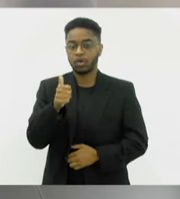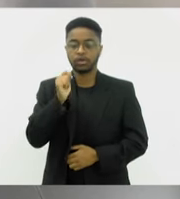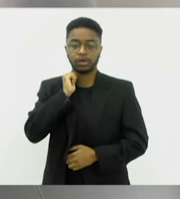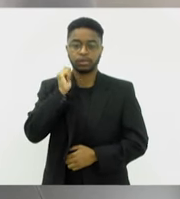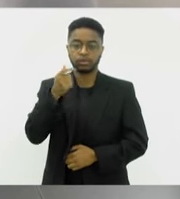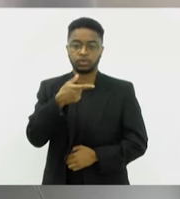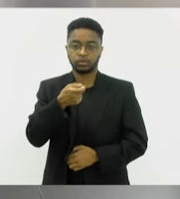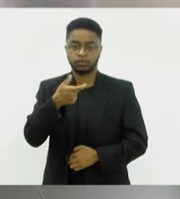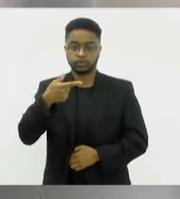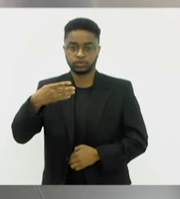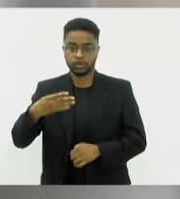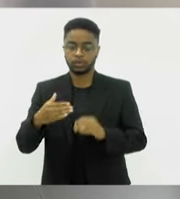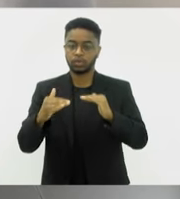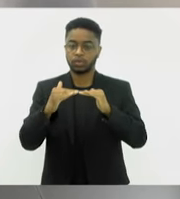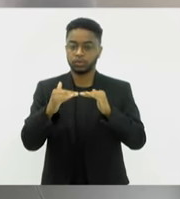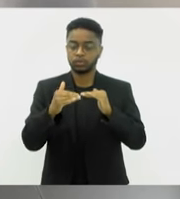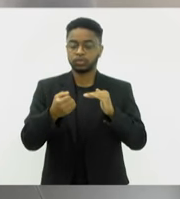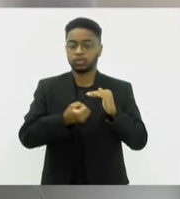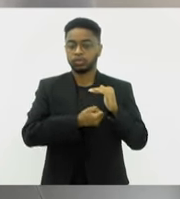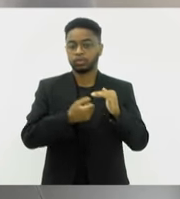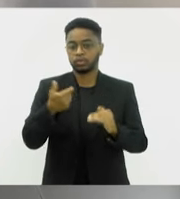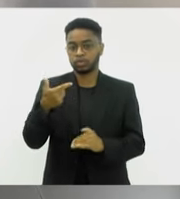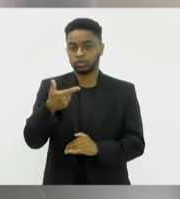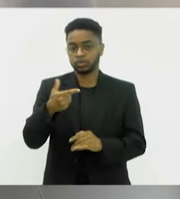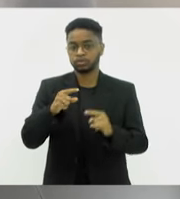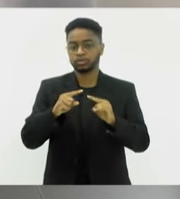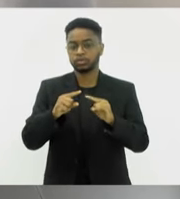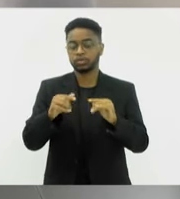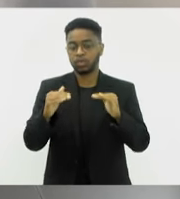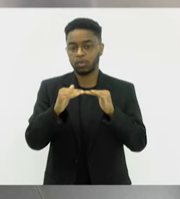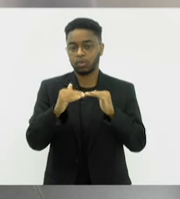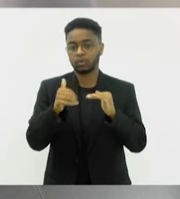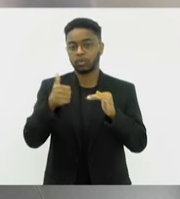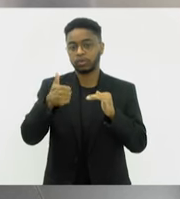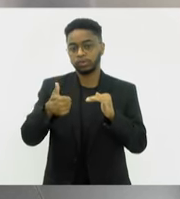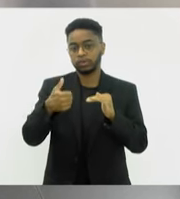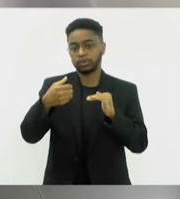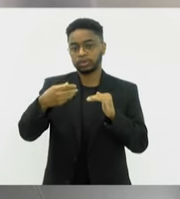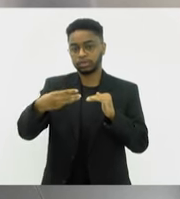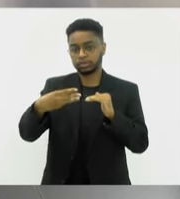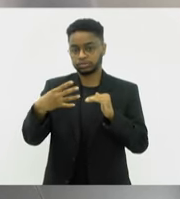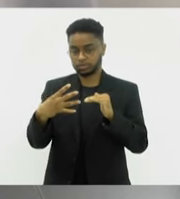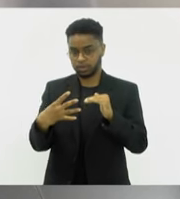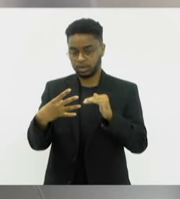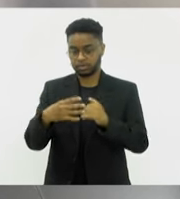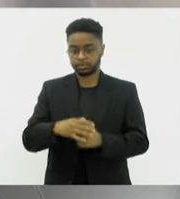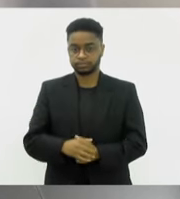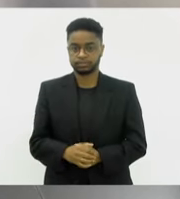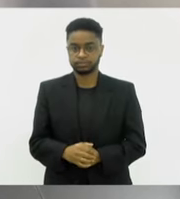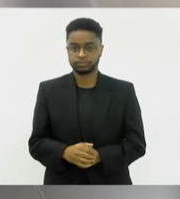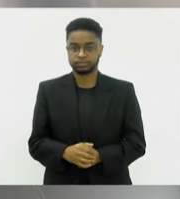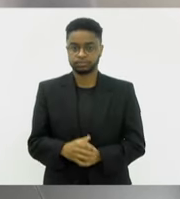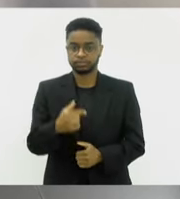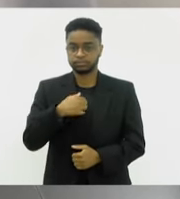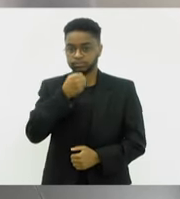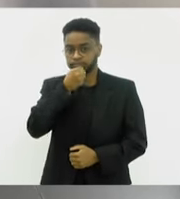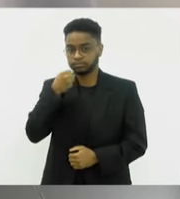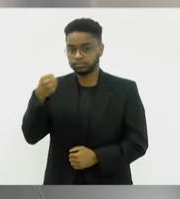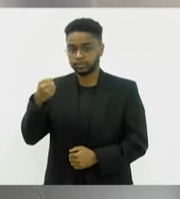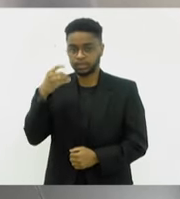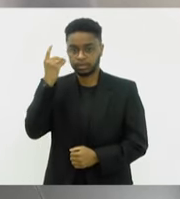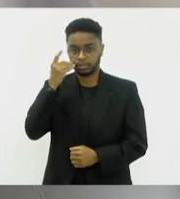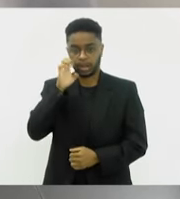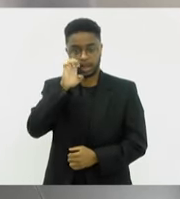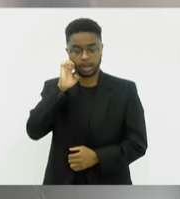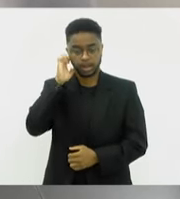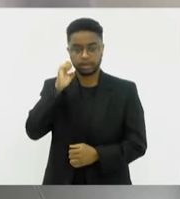emenda de plenário número 2, favorável com subemendas, emendas 1, 3 e 4. Eu vou passar a palavra para a deputada Élica